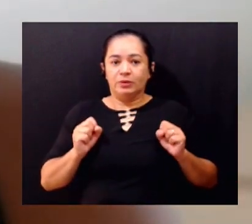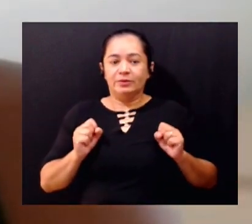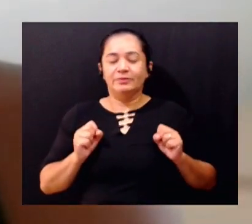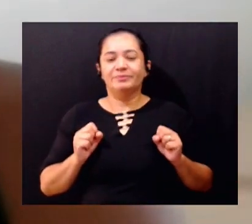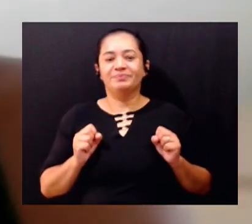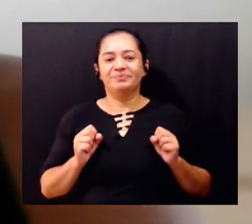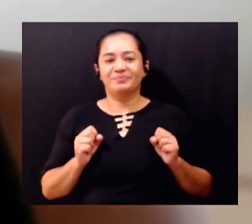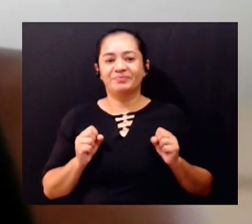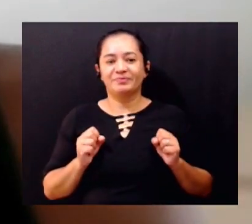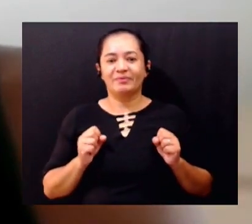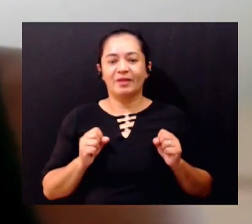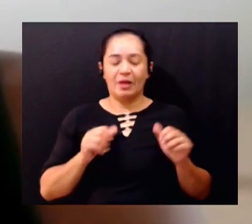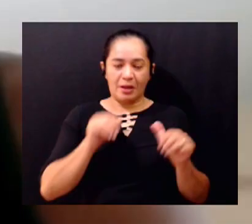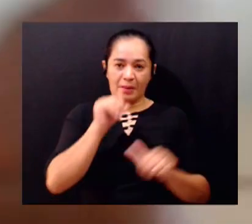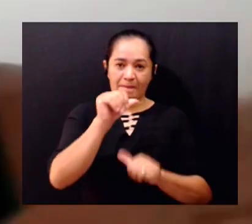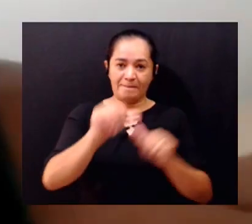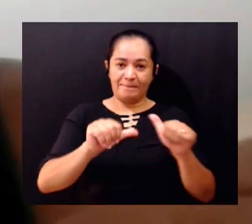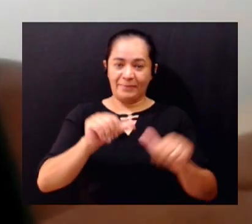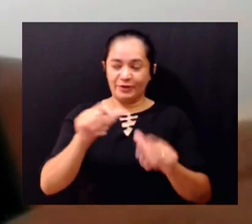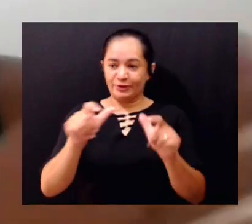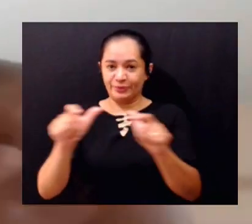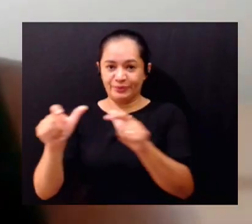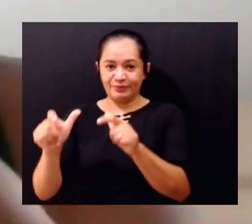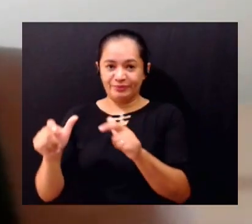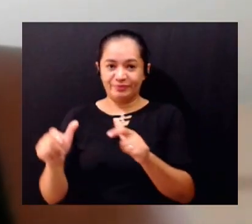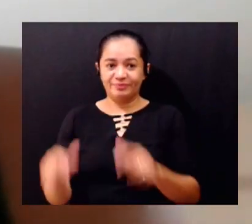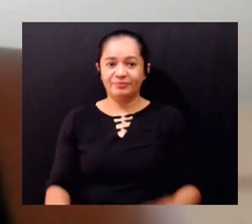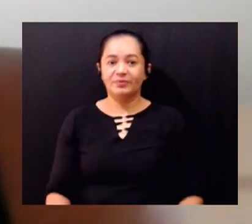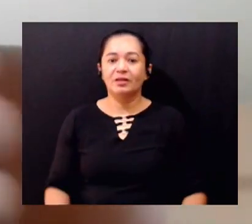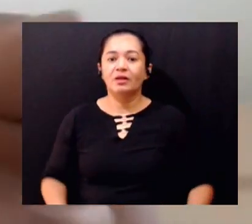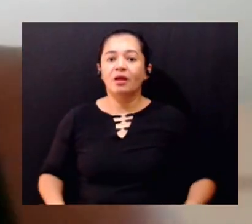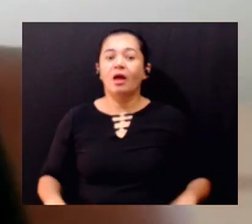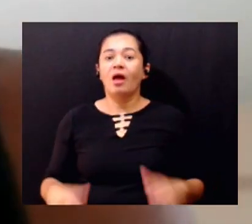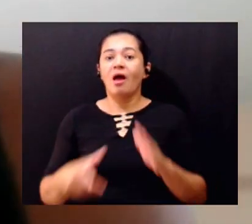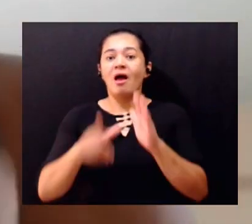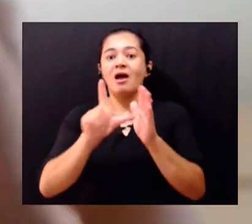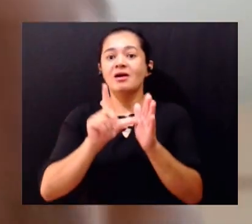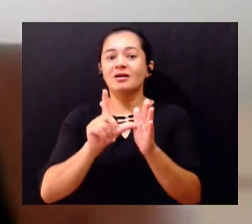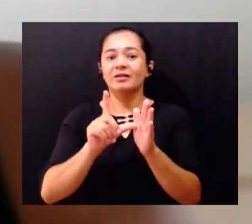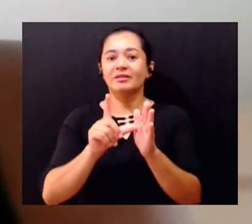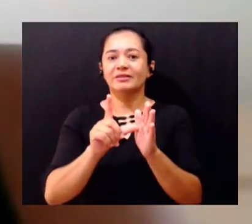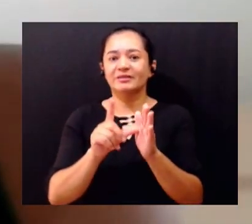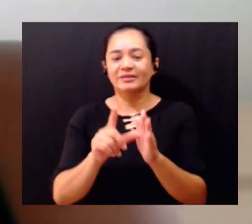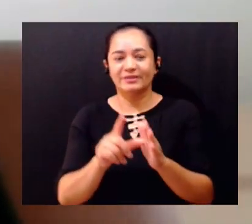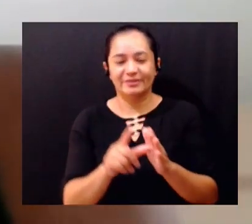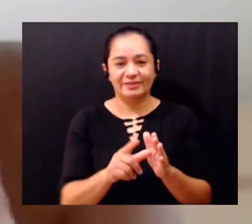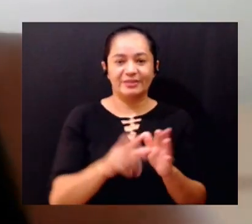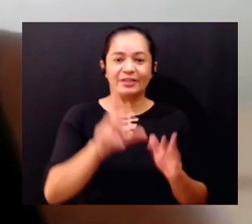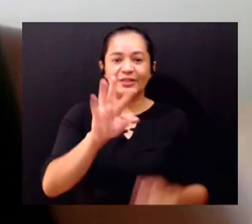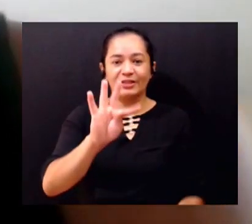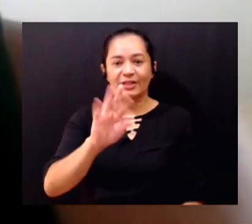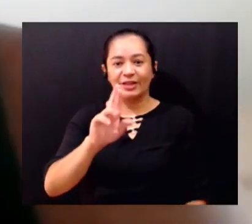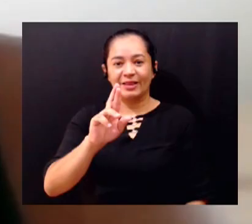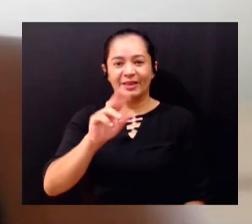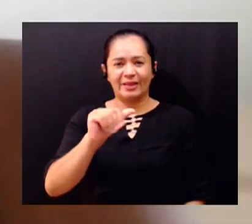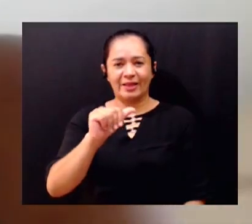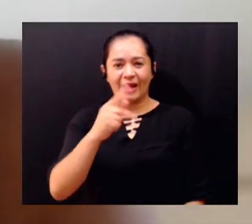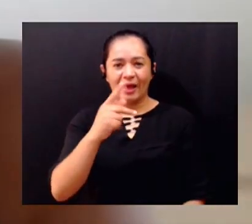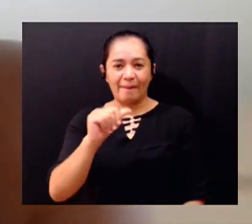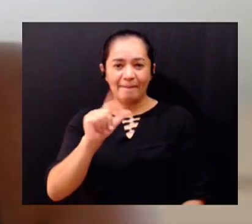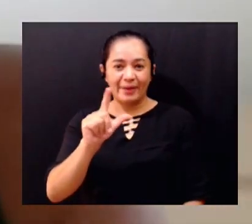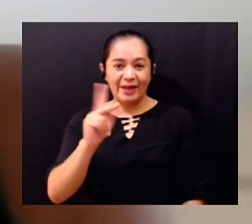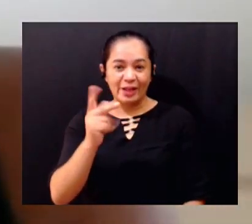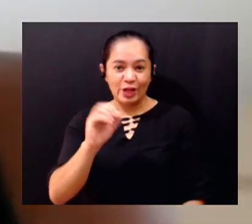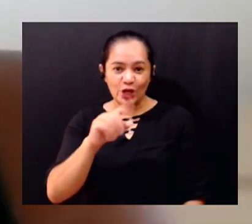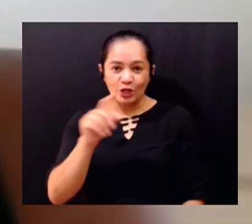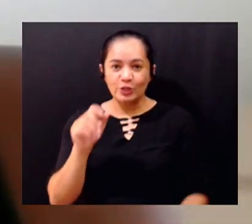onde publicar. Se numa época eu publicava nos Trapalhões, que era um gibi, como a Rúbia falou, que ia para a banca, e que todo mundo ficava esperando aquele